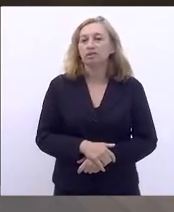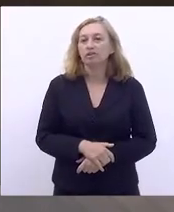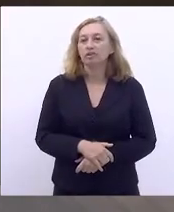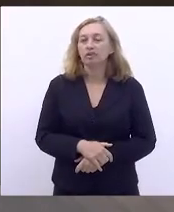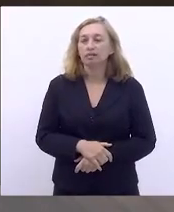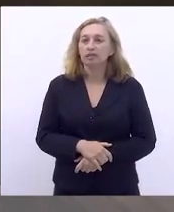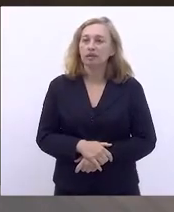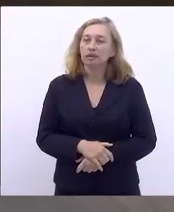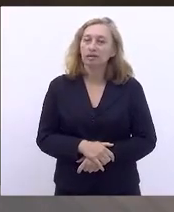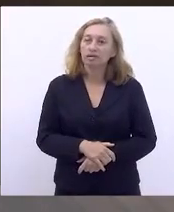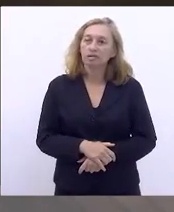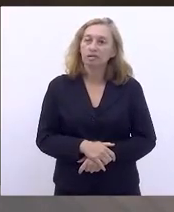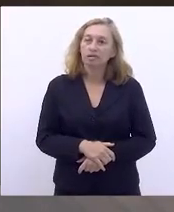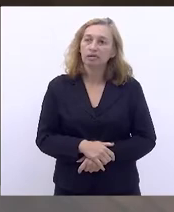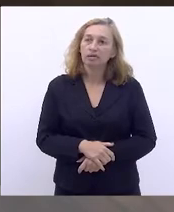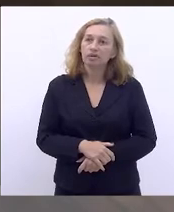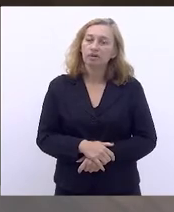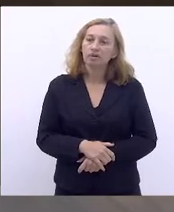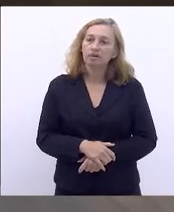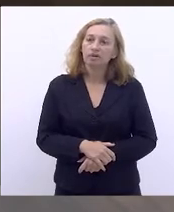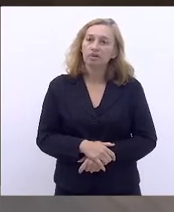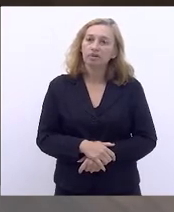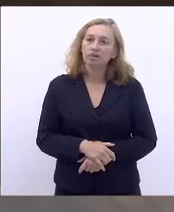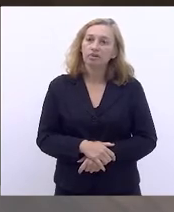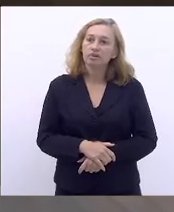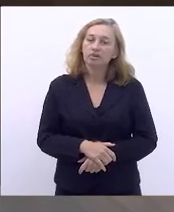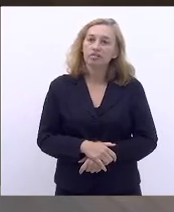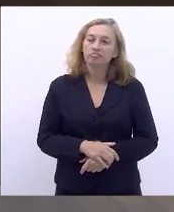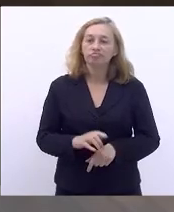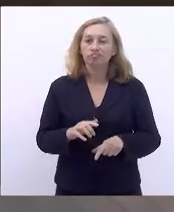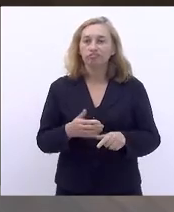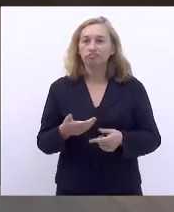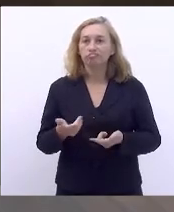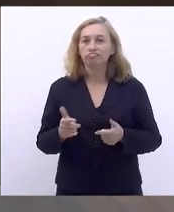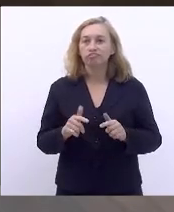bolinho é um patrimônio tombado e é um ofício.